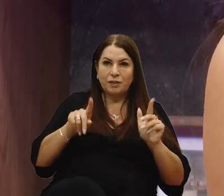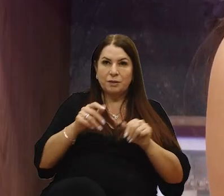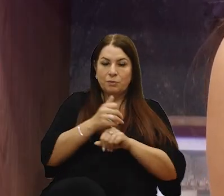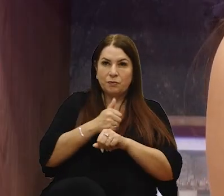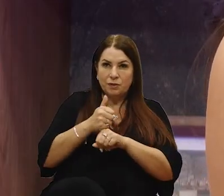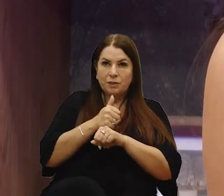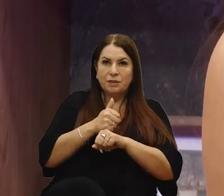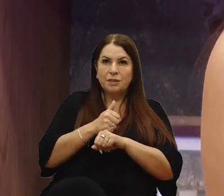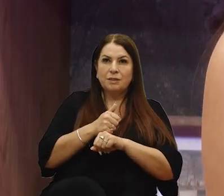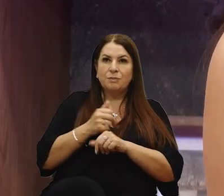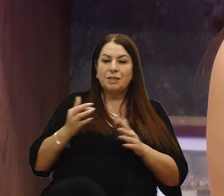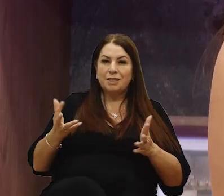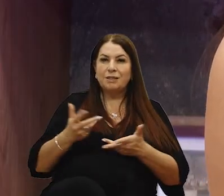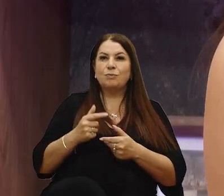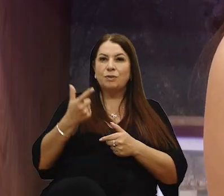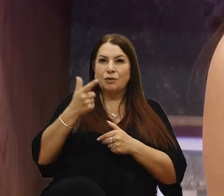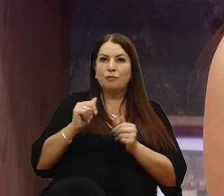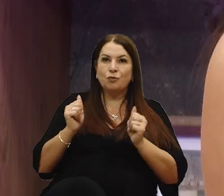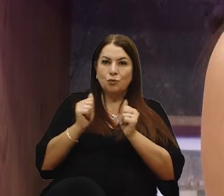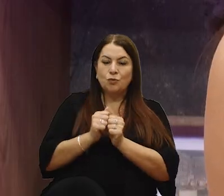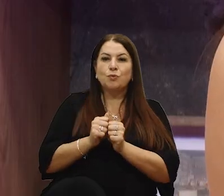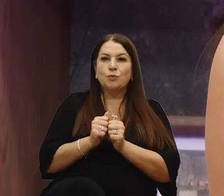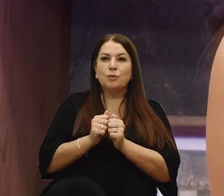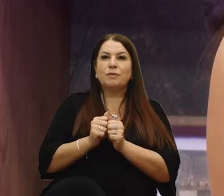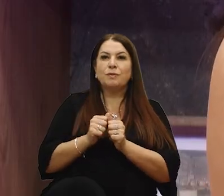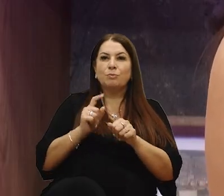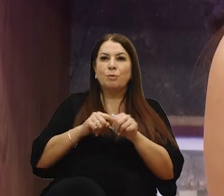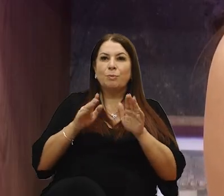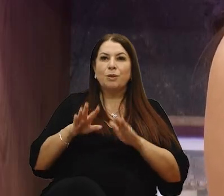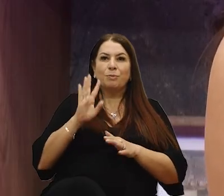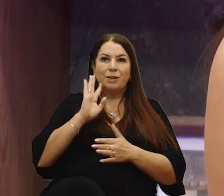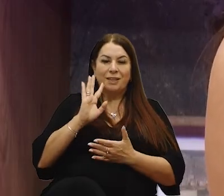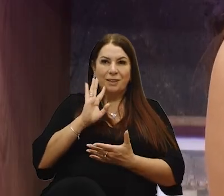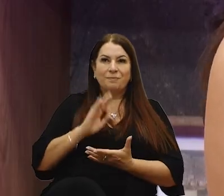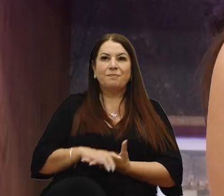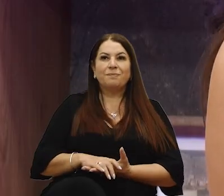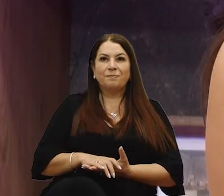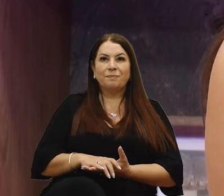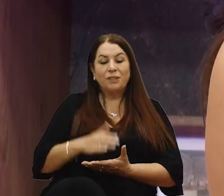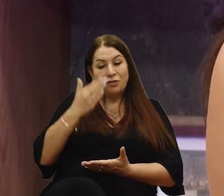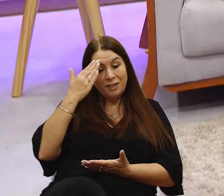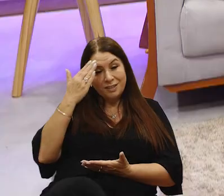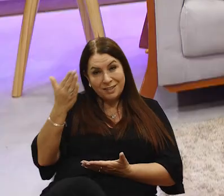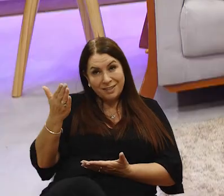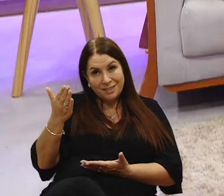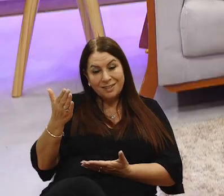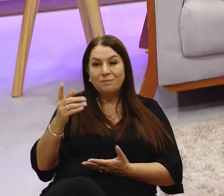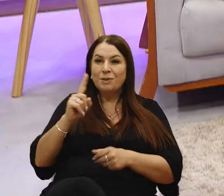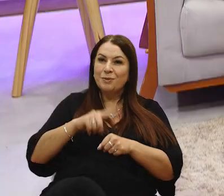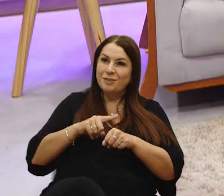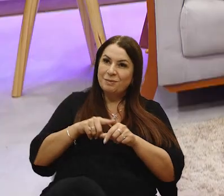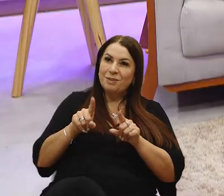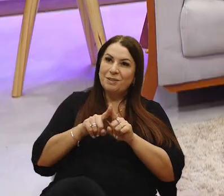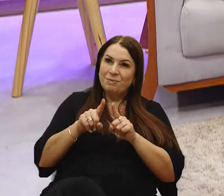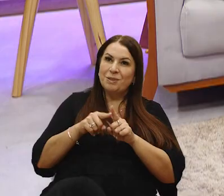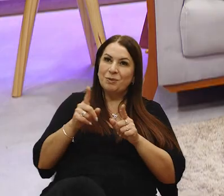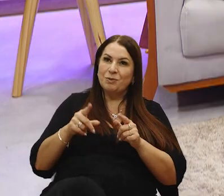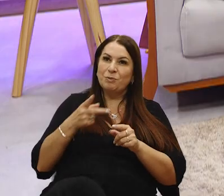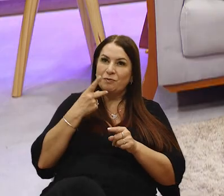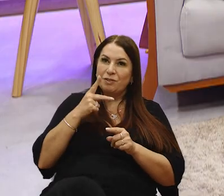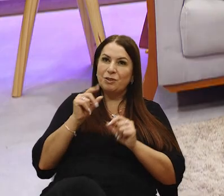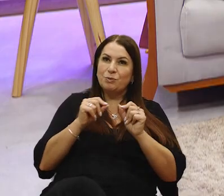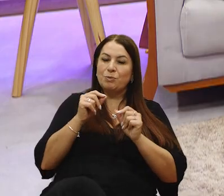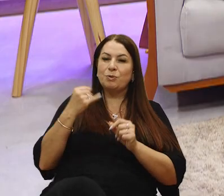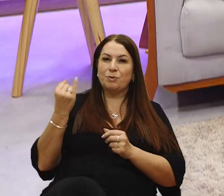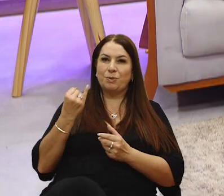vai ser o cronograma, vamos ter diversos profissionais muito incríveis com a gente novamente, e vai ser um evento bem bacana. E te agradecer, né, Cris, pelo